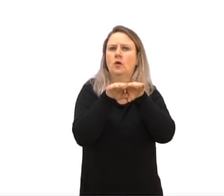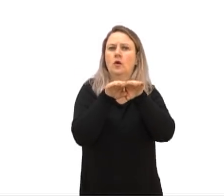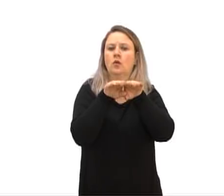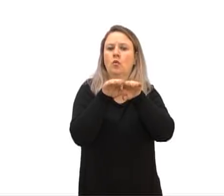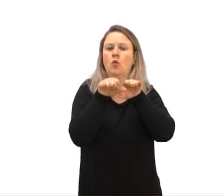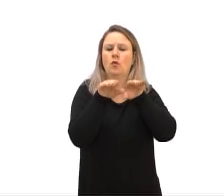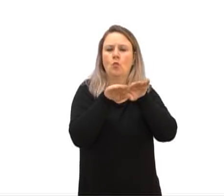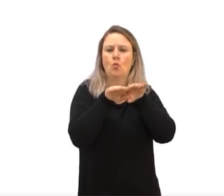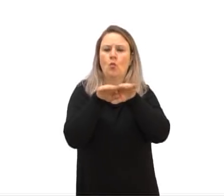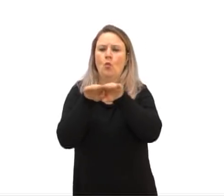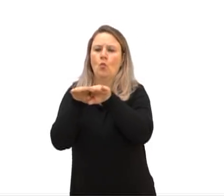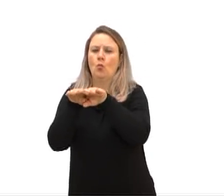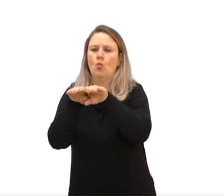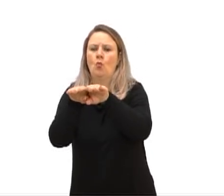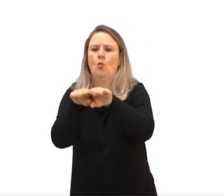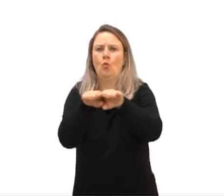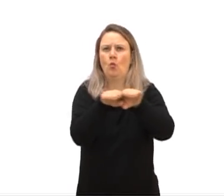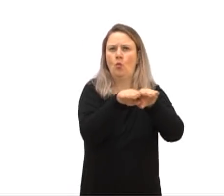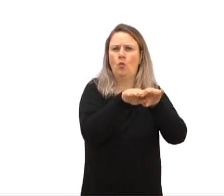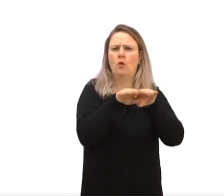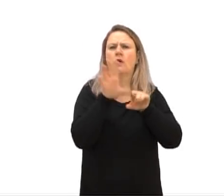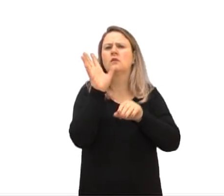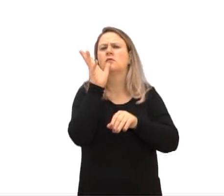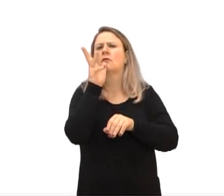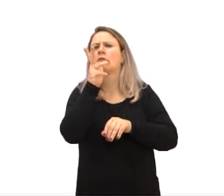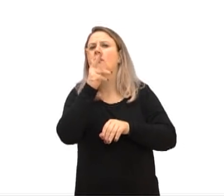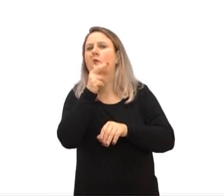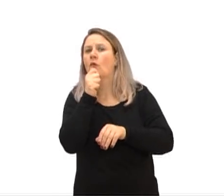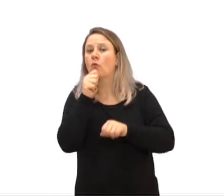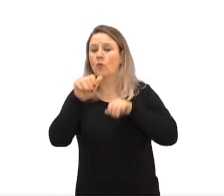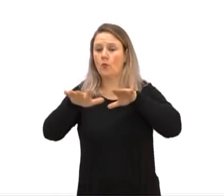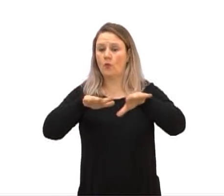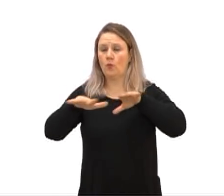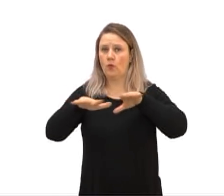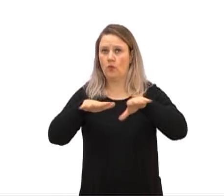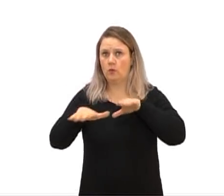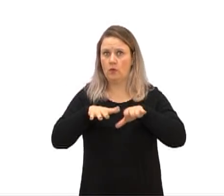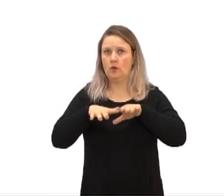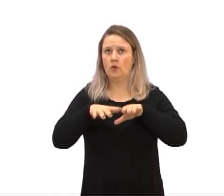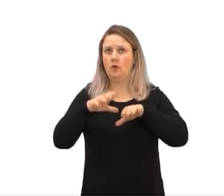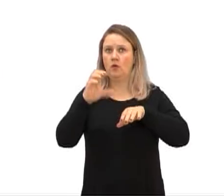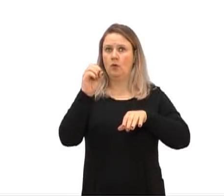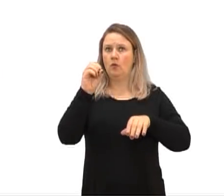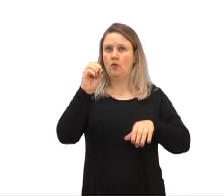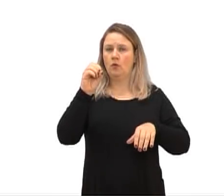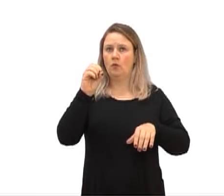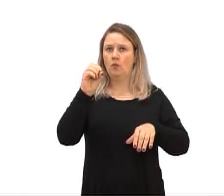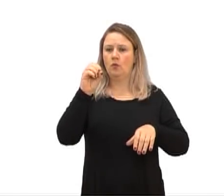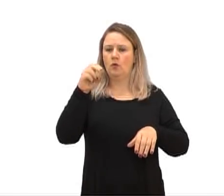deslocam lentamente. Esse movimento é causado pelas correntes de convecção.